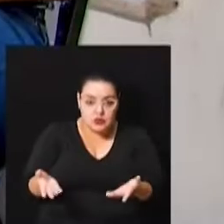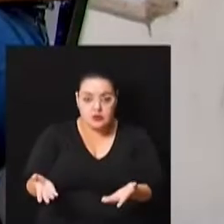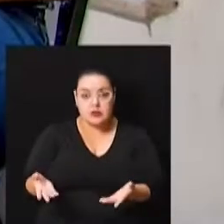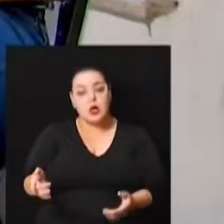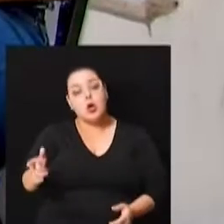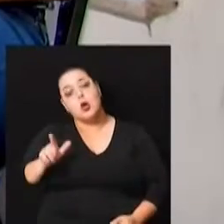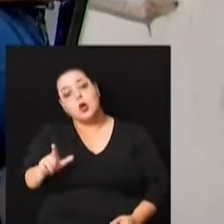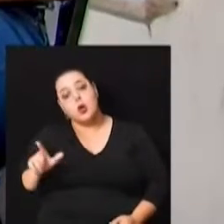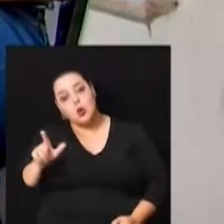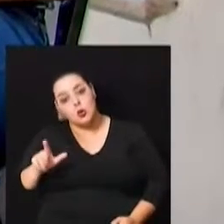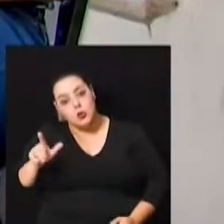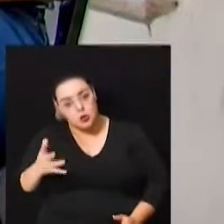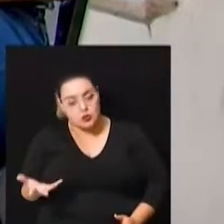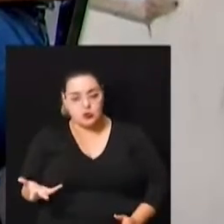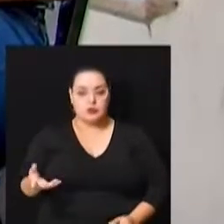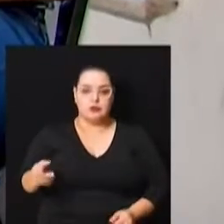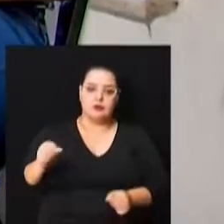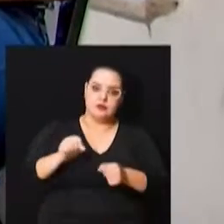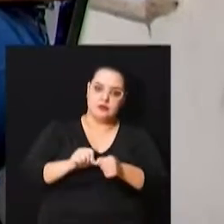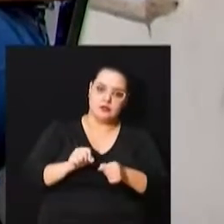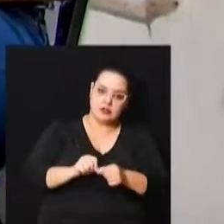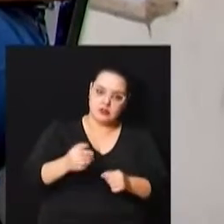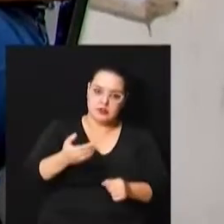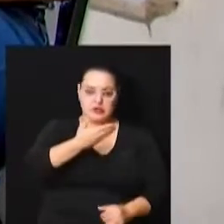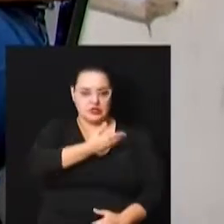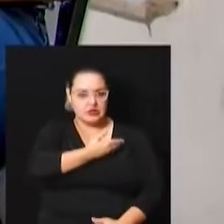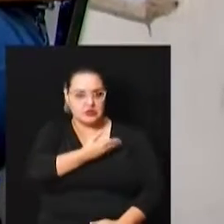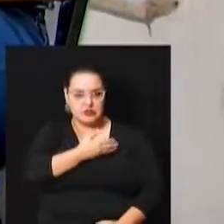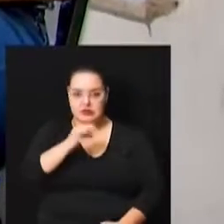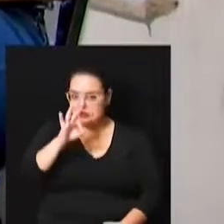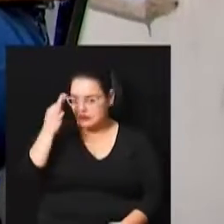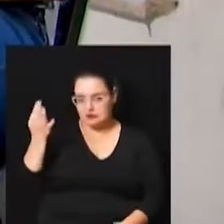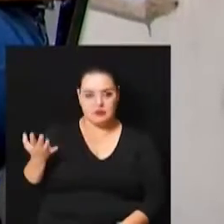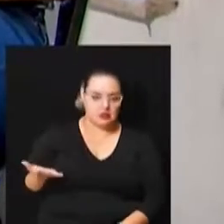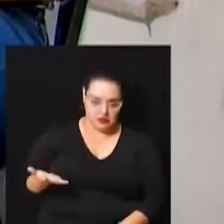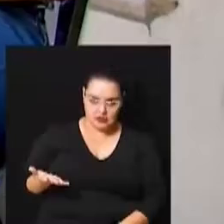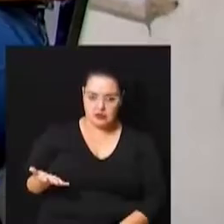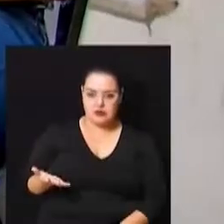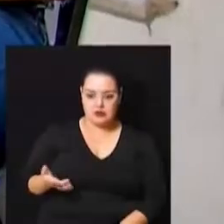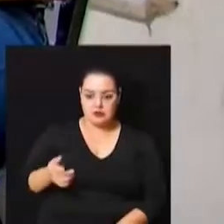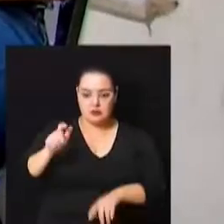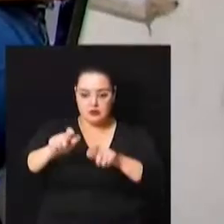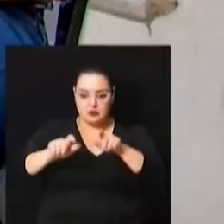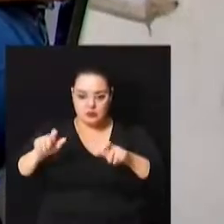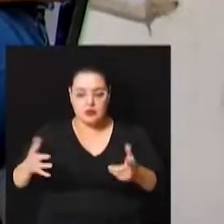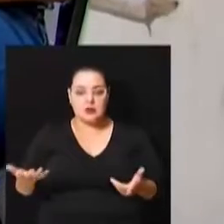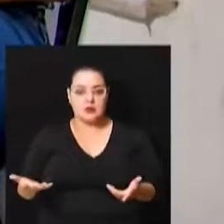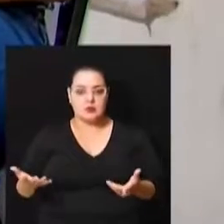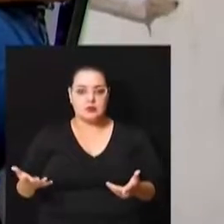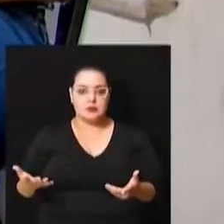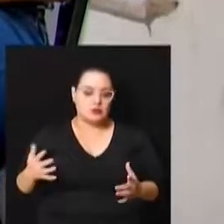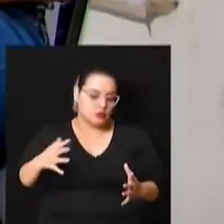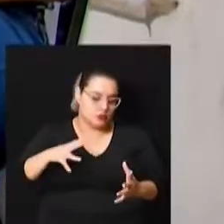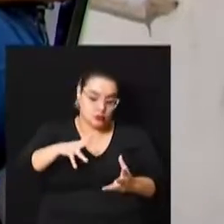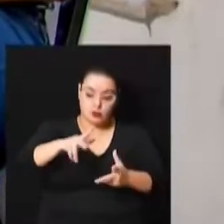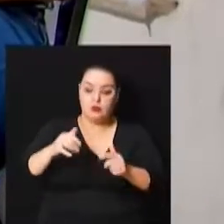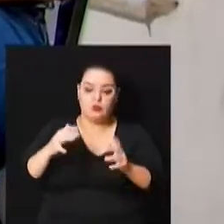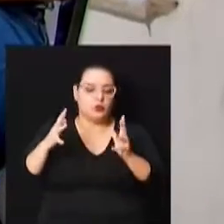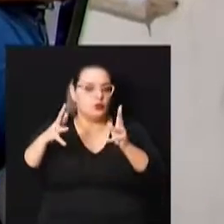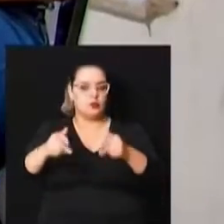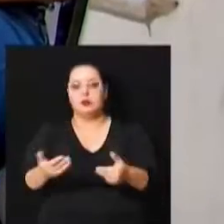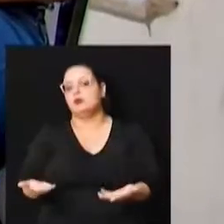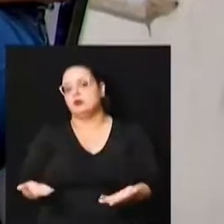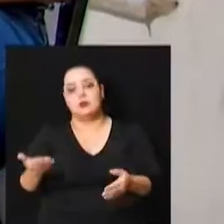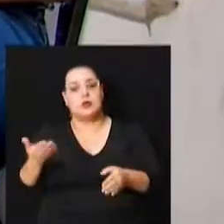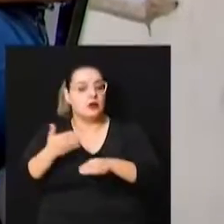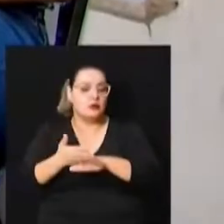Orientações, evidentemente que você vai fazer bastante amizade com franceses e pessoas do mundo inteiro, né?